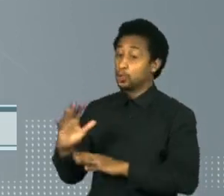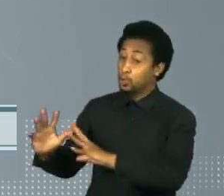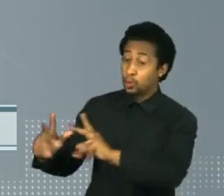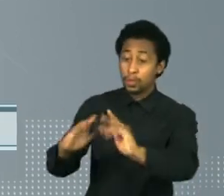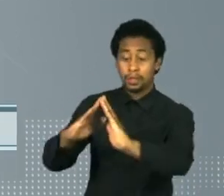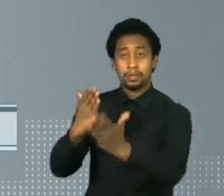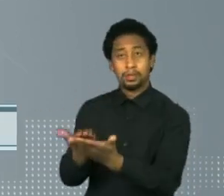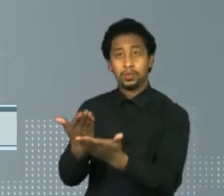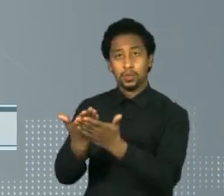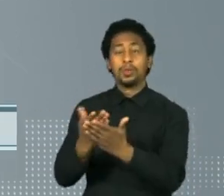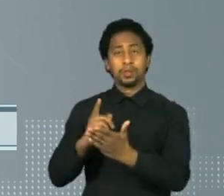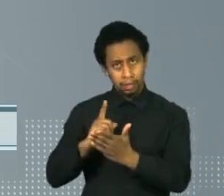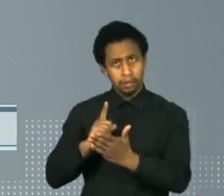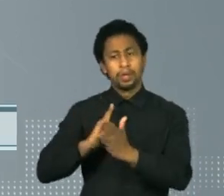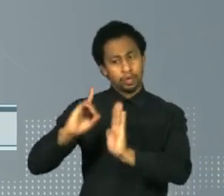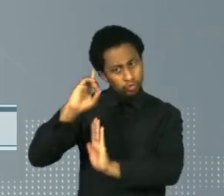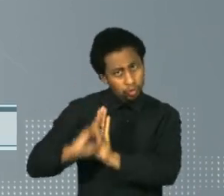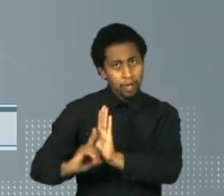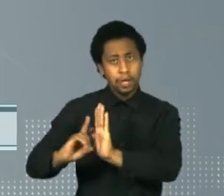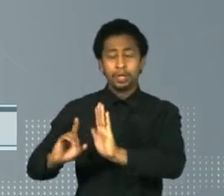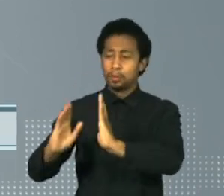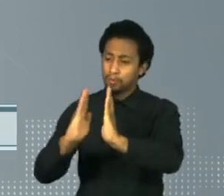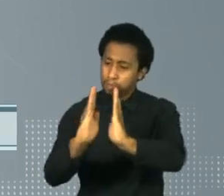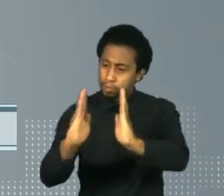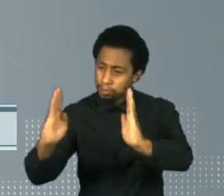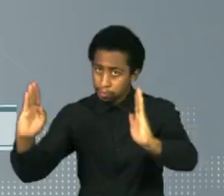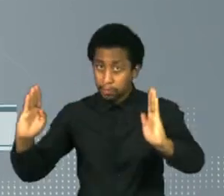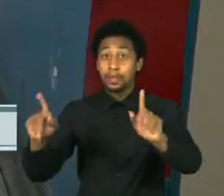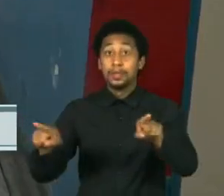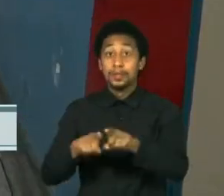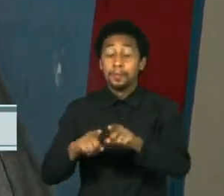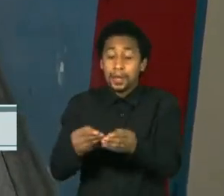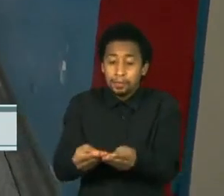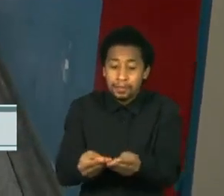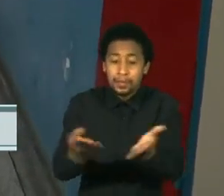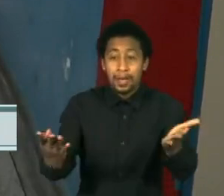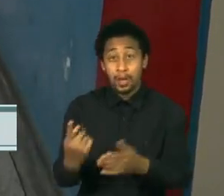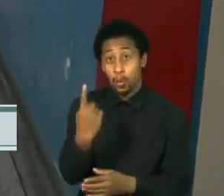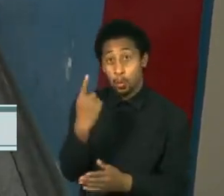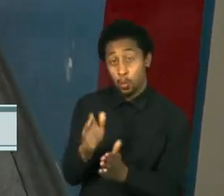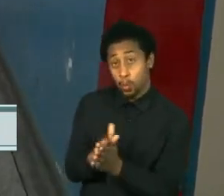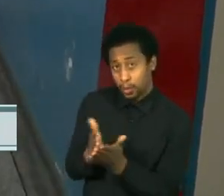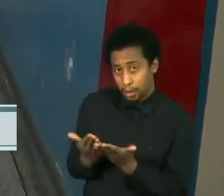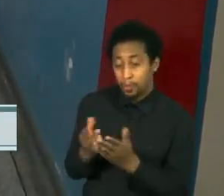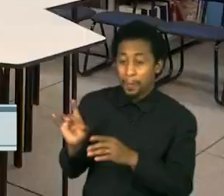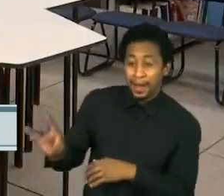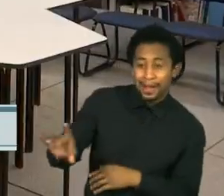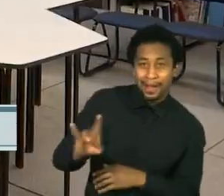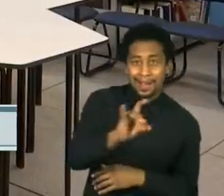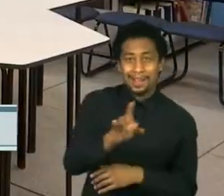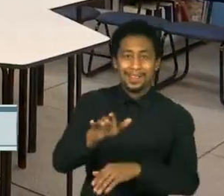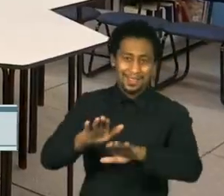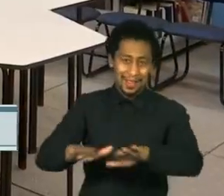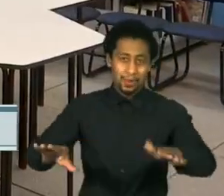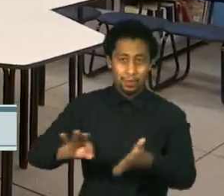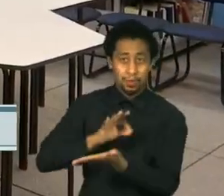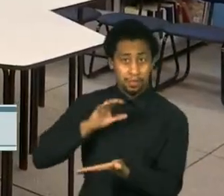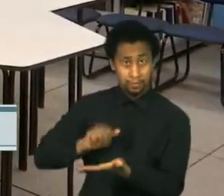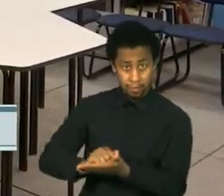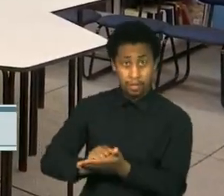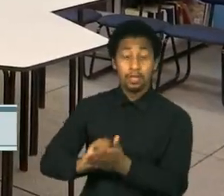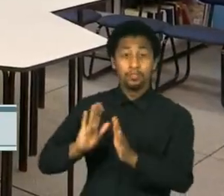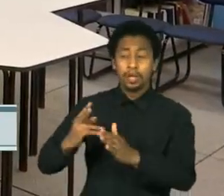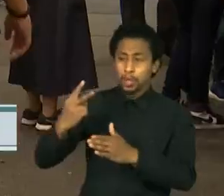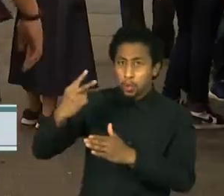deveriam providenciar um livro para cada aluno matriculado. 2 anos já se passaram e a regra não